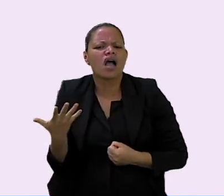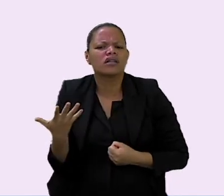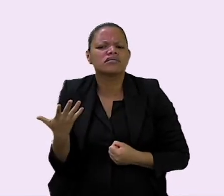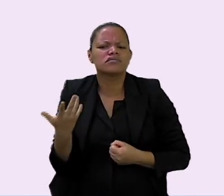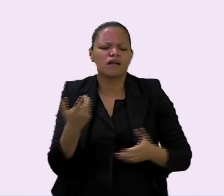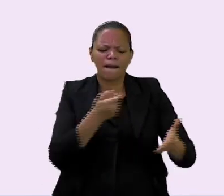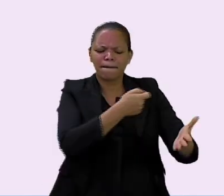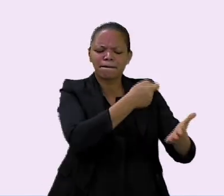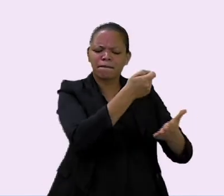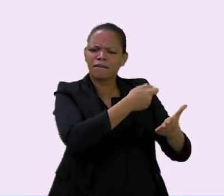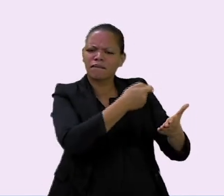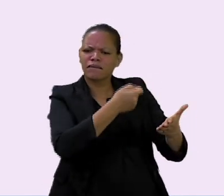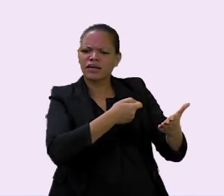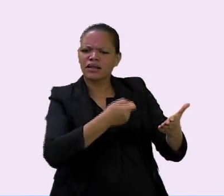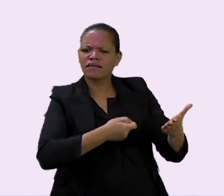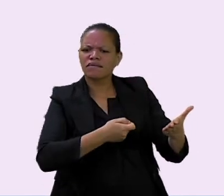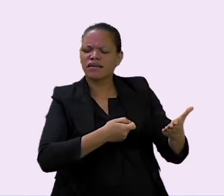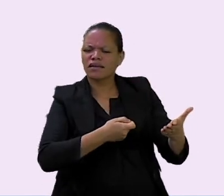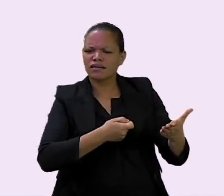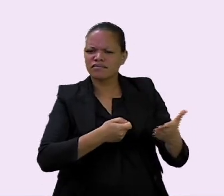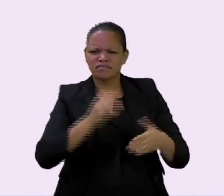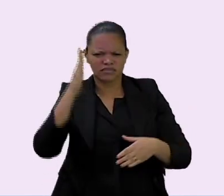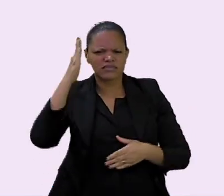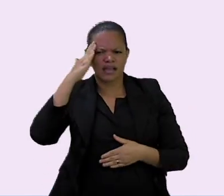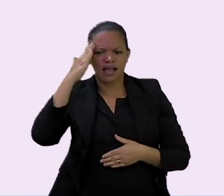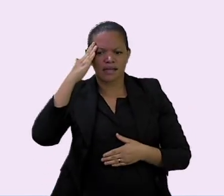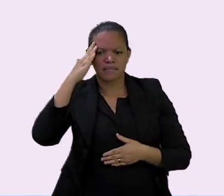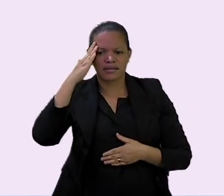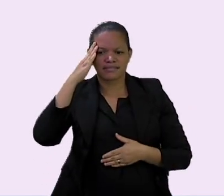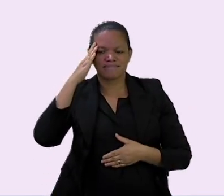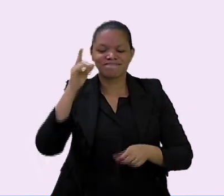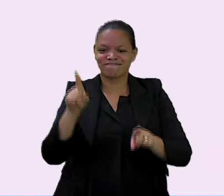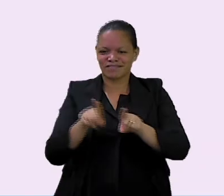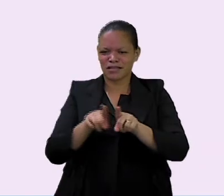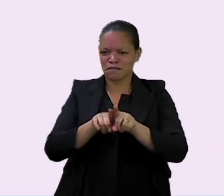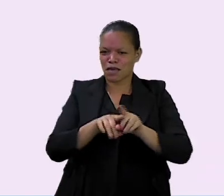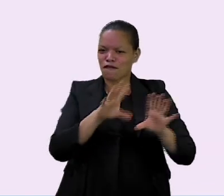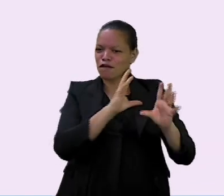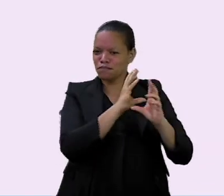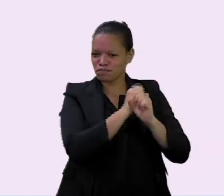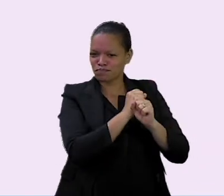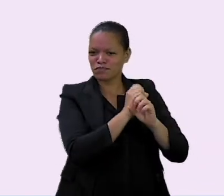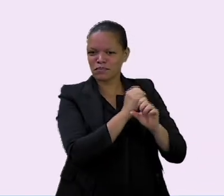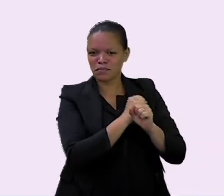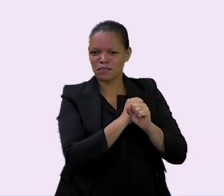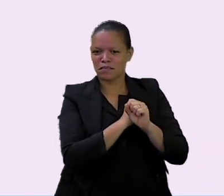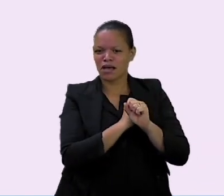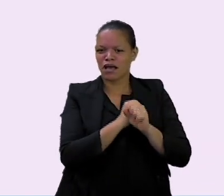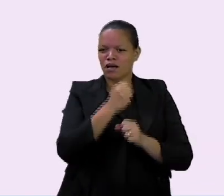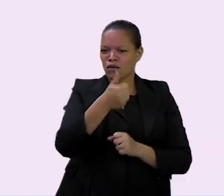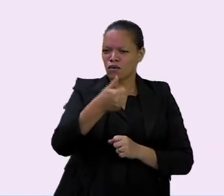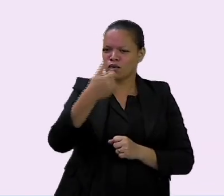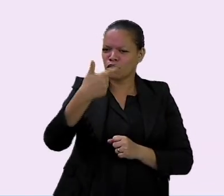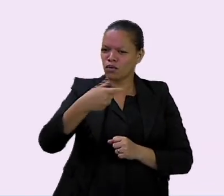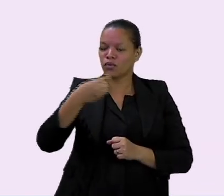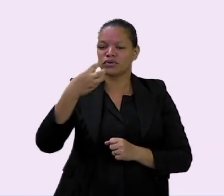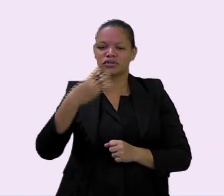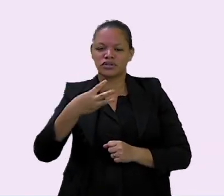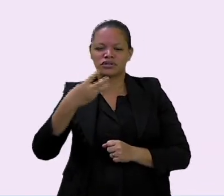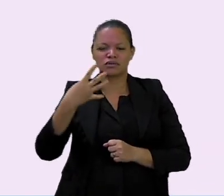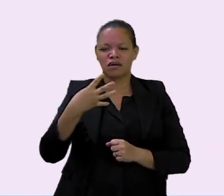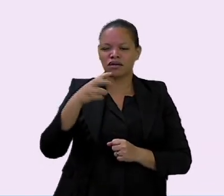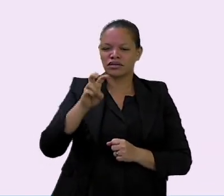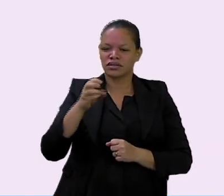1, 2, 3, 4, 5, 6, 7, 8, 9, 10, 11, 12,